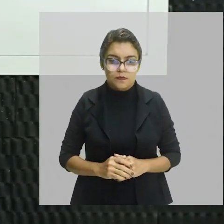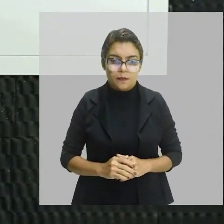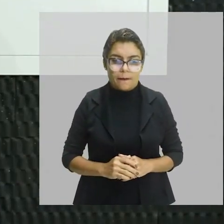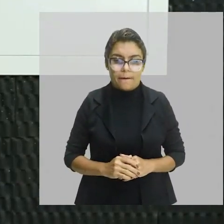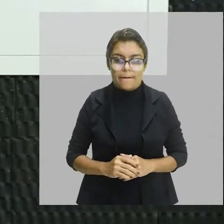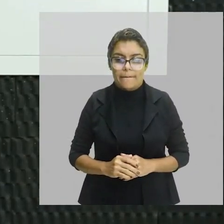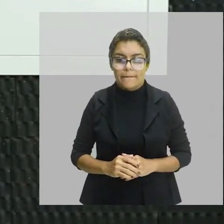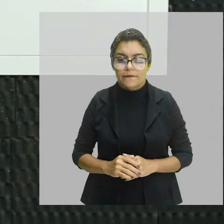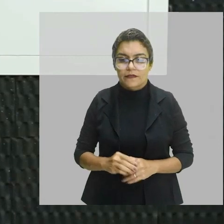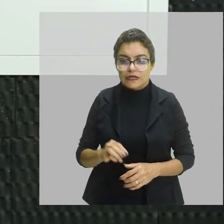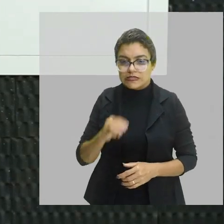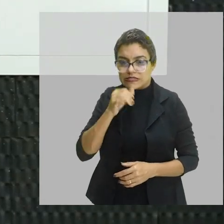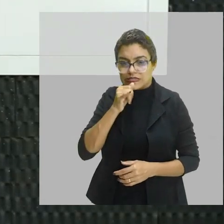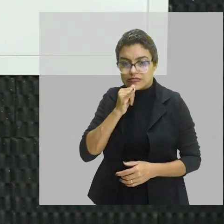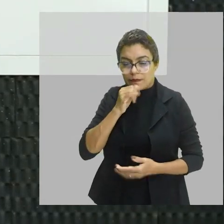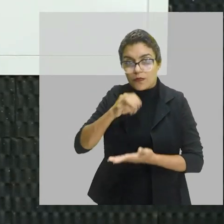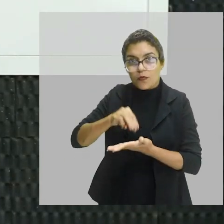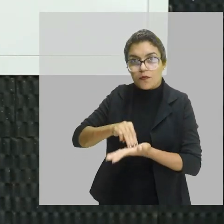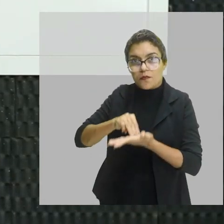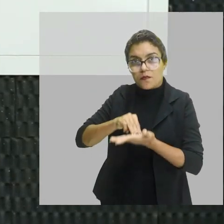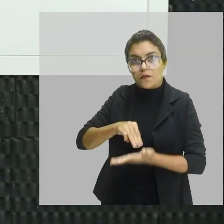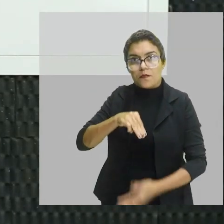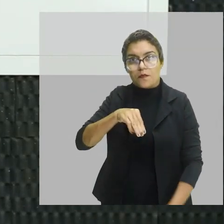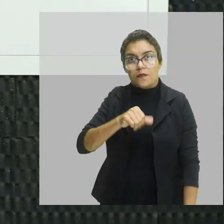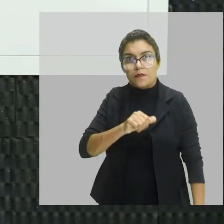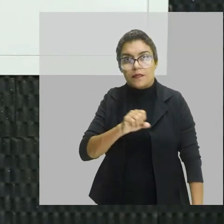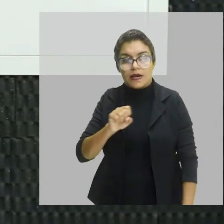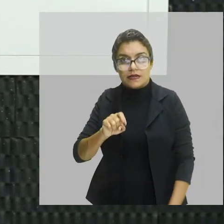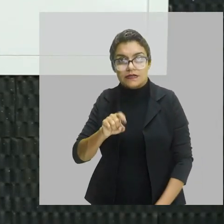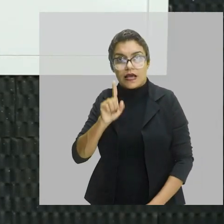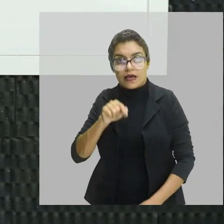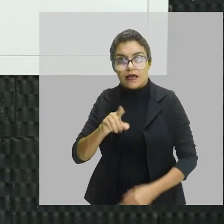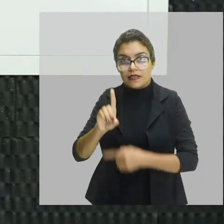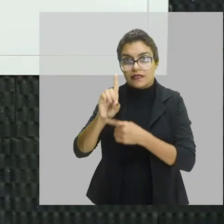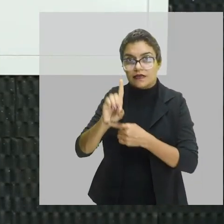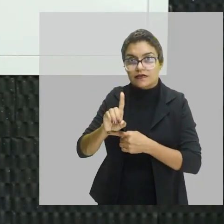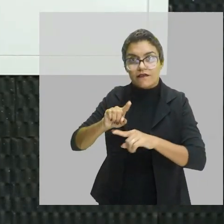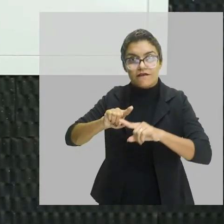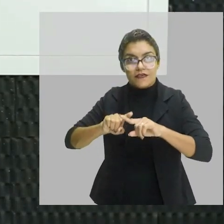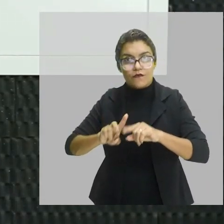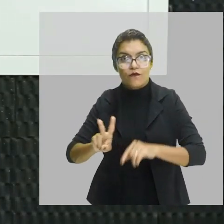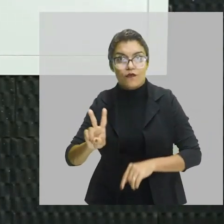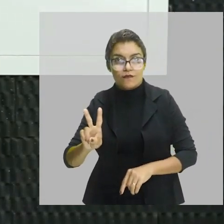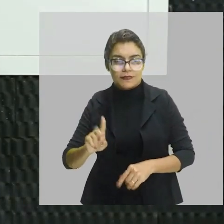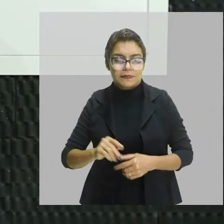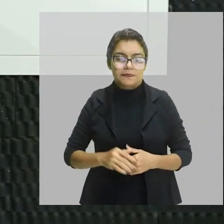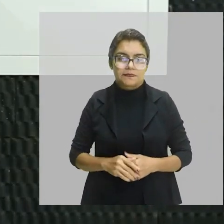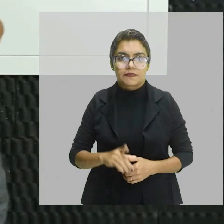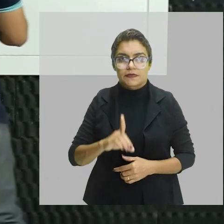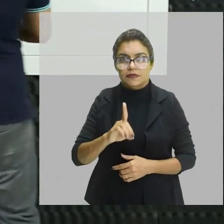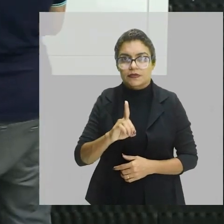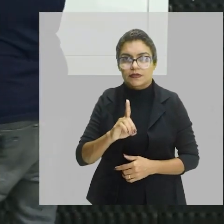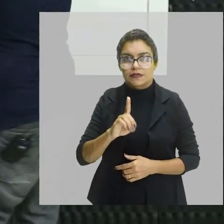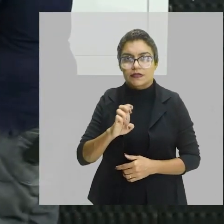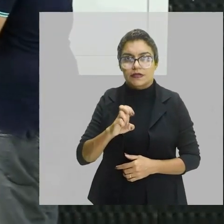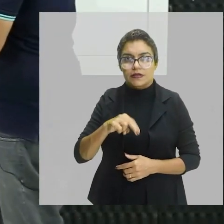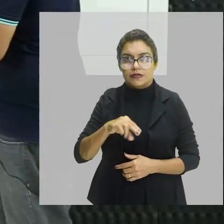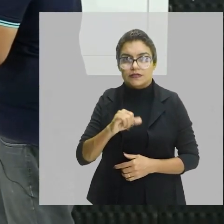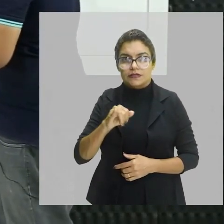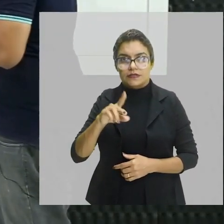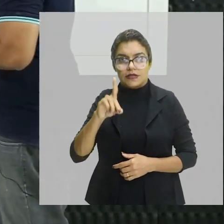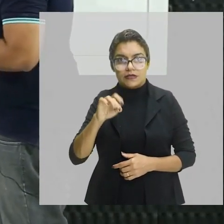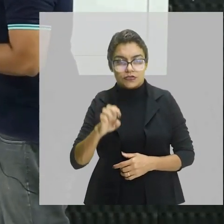Então, massa é o quê? É densidade vezes o volume, né? Então, a energia